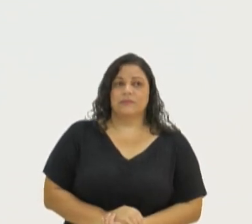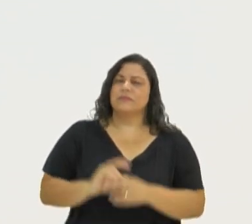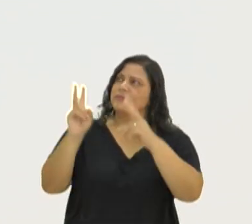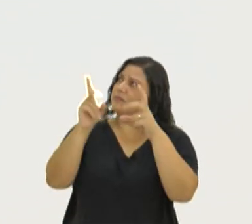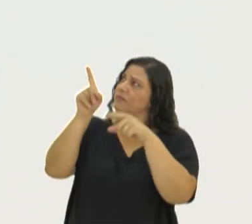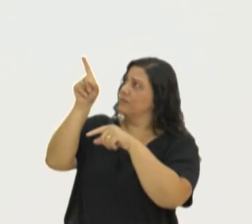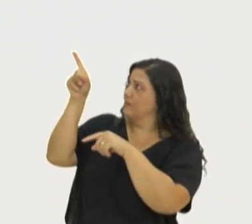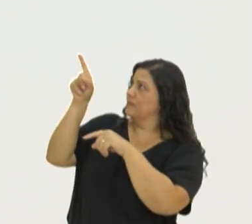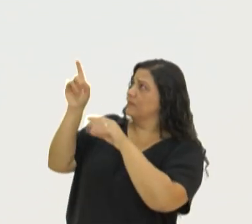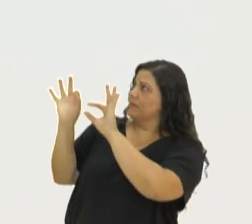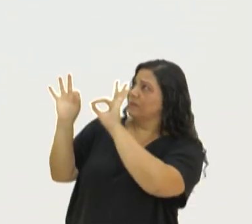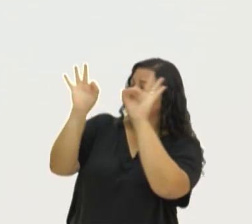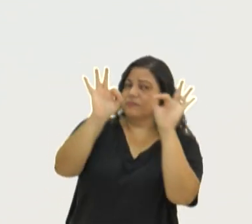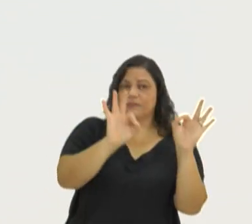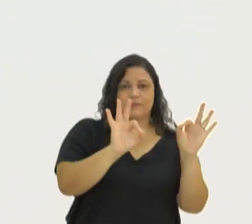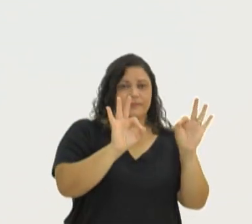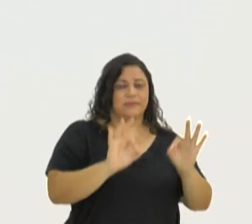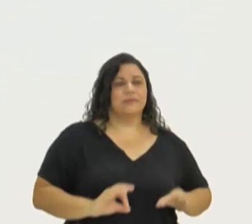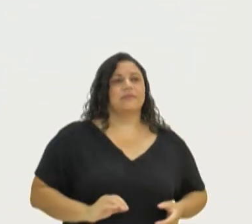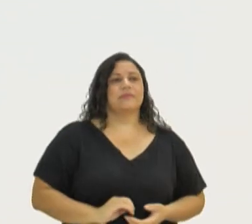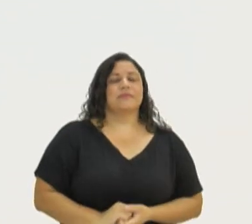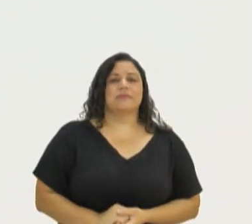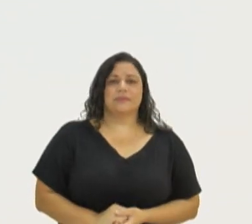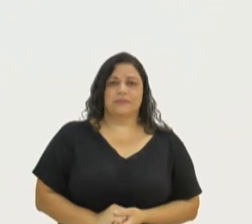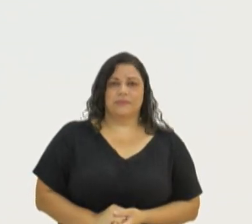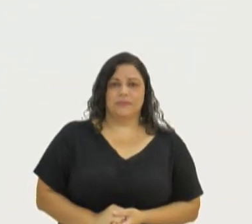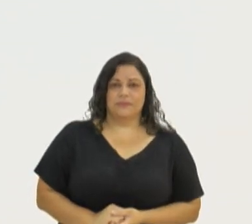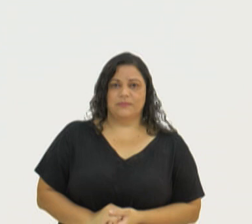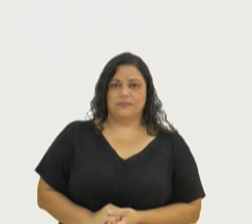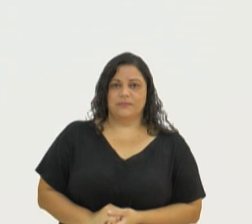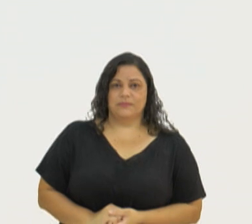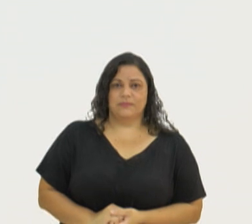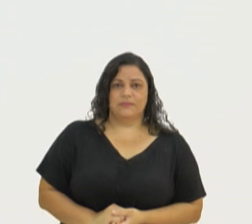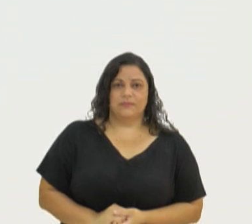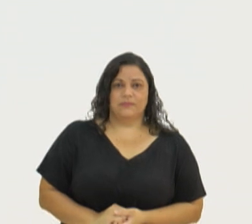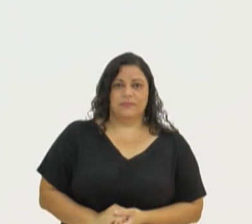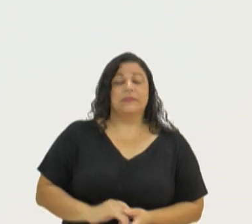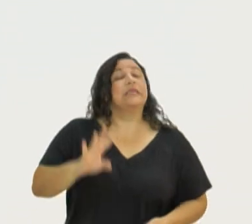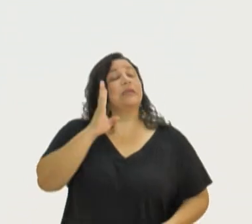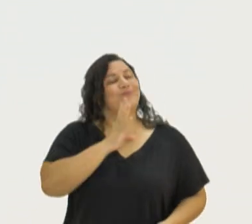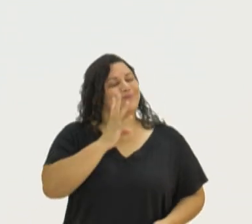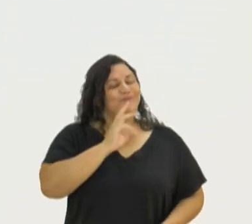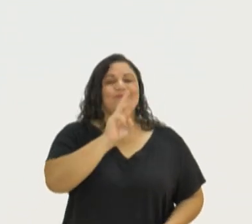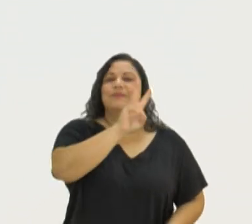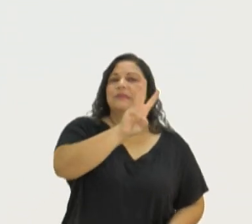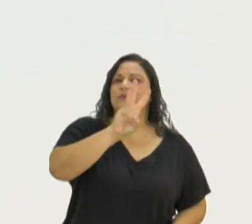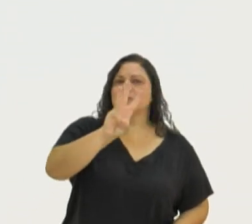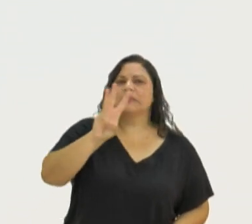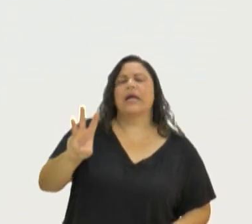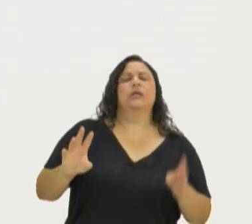Muito bem. Então, esse é um site bem bacana que você pode